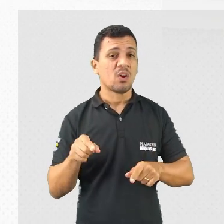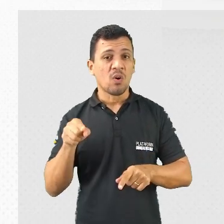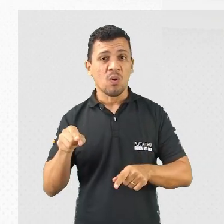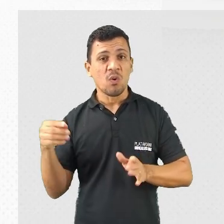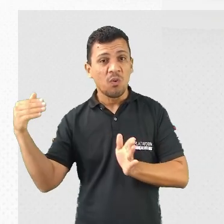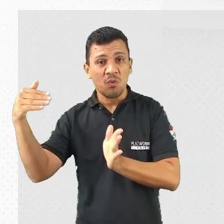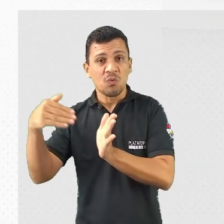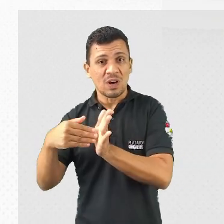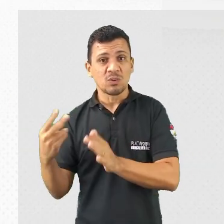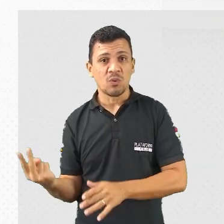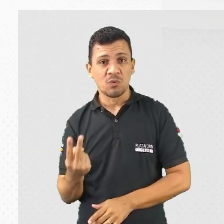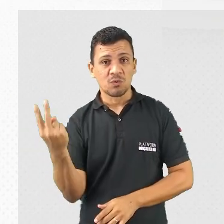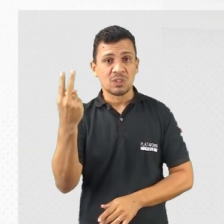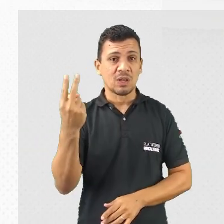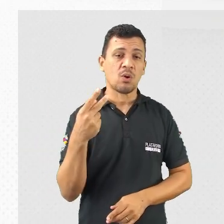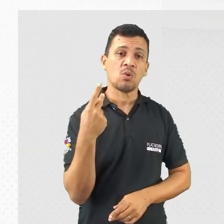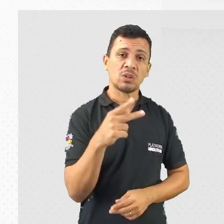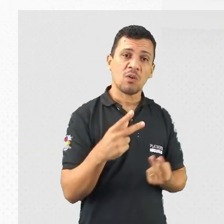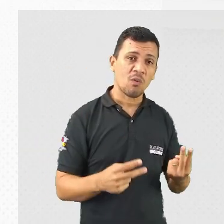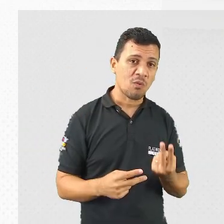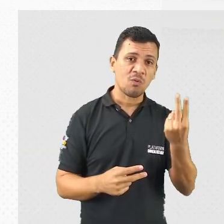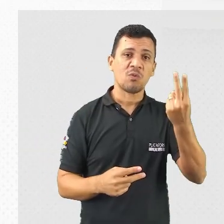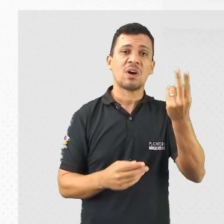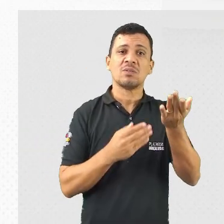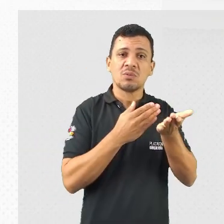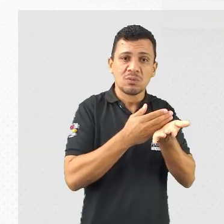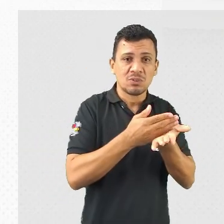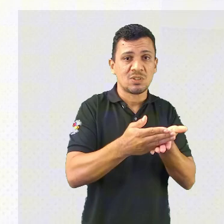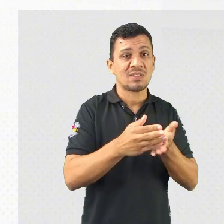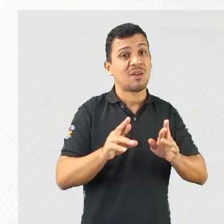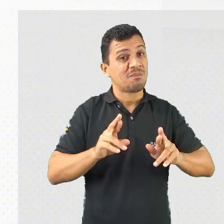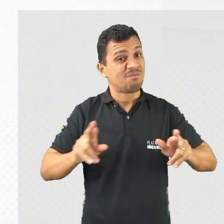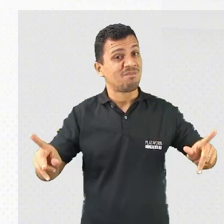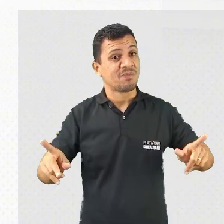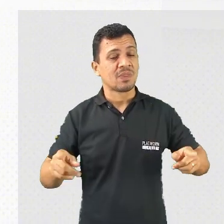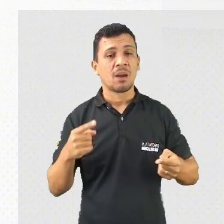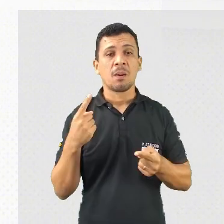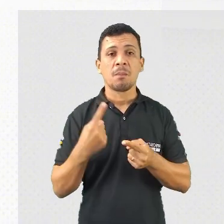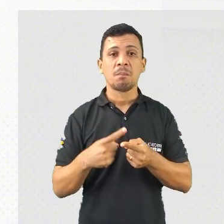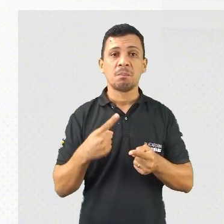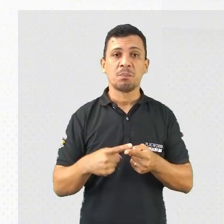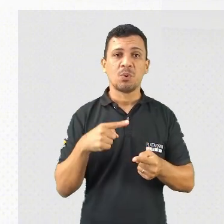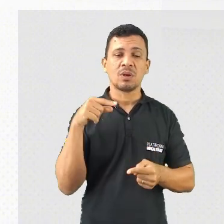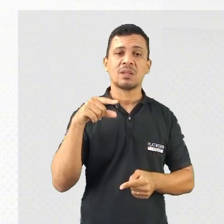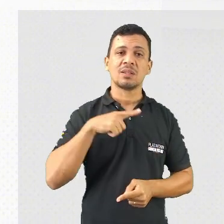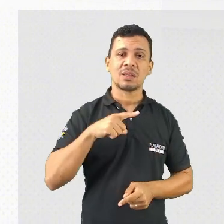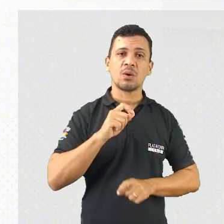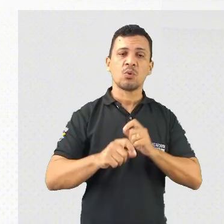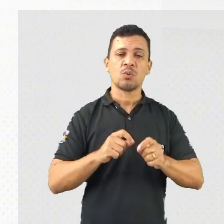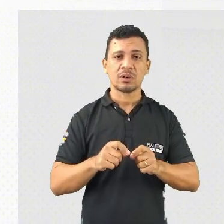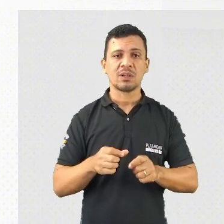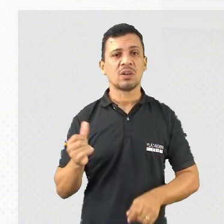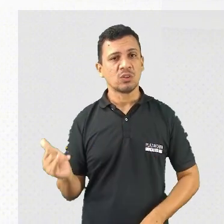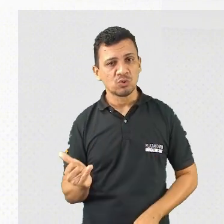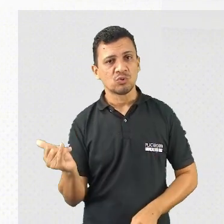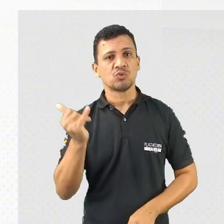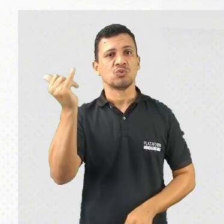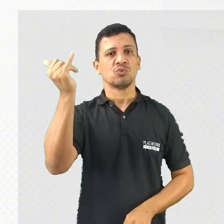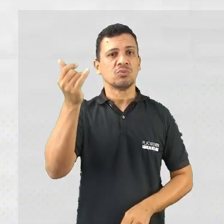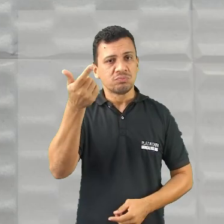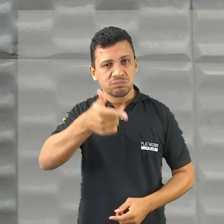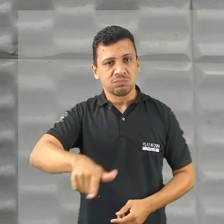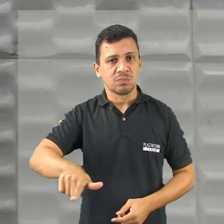final, né, do montante para o teu capital inicial, daquilo que você pegou. Por quê? Porque esse valor foi capitalizado muitas vezes, tá? E é sempre em